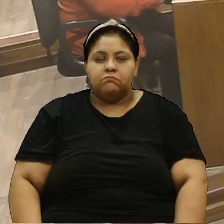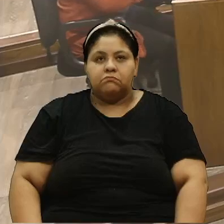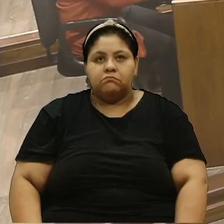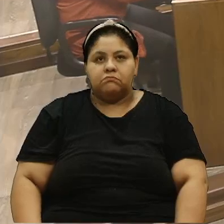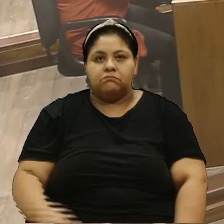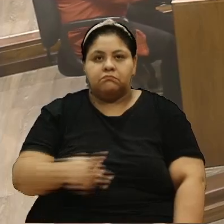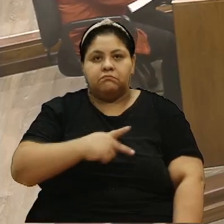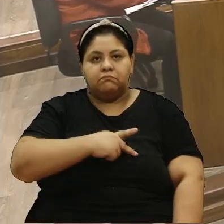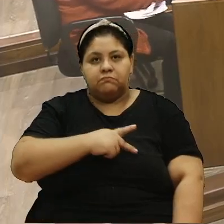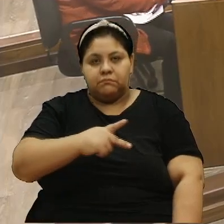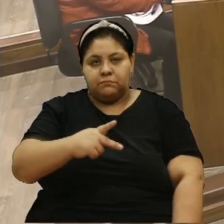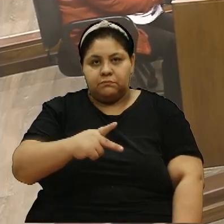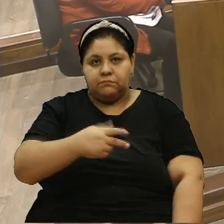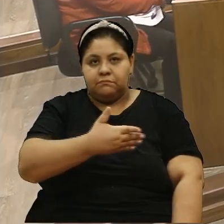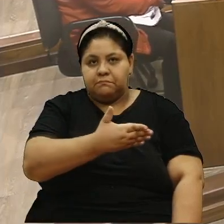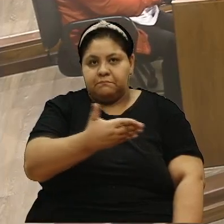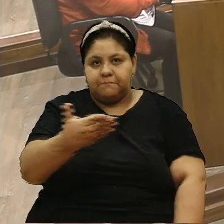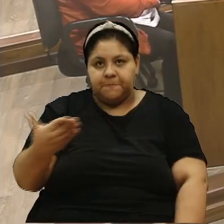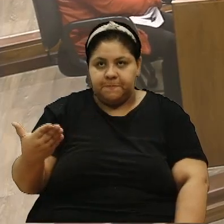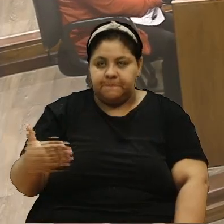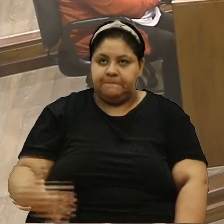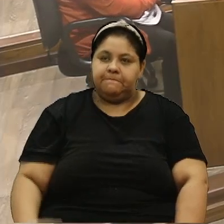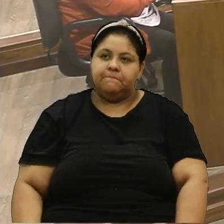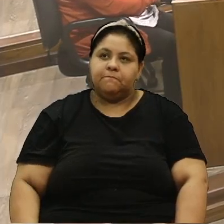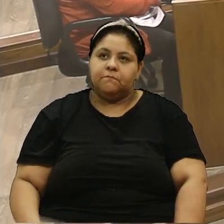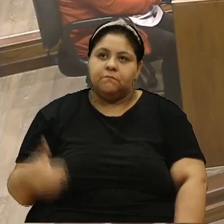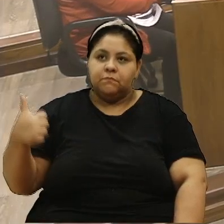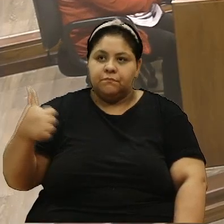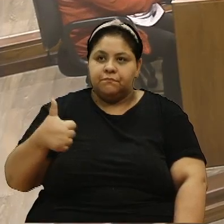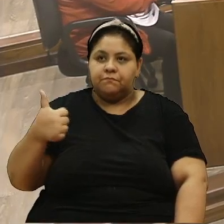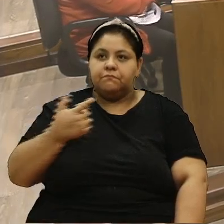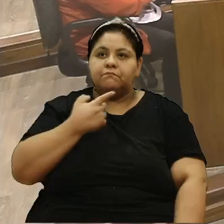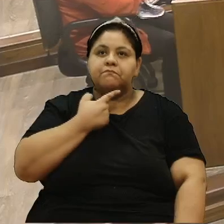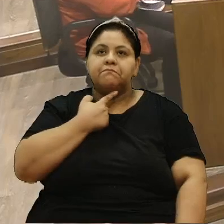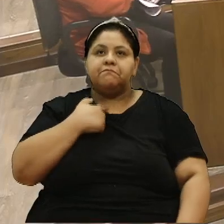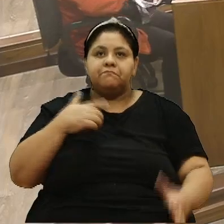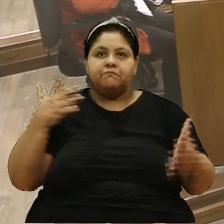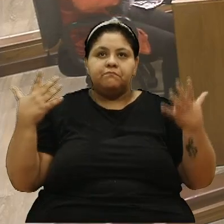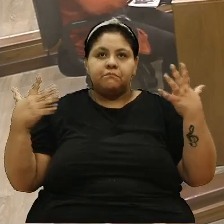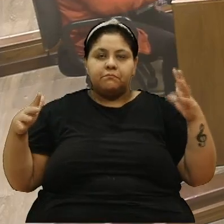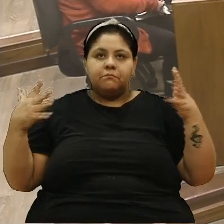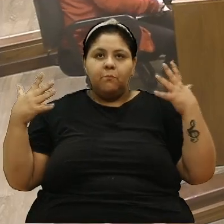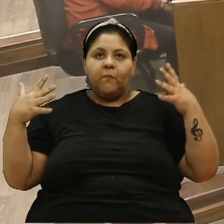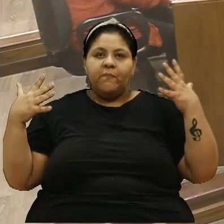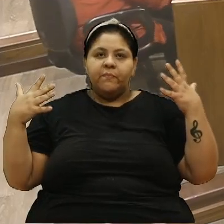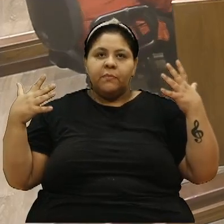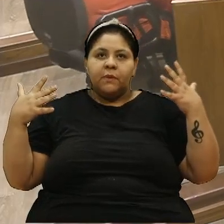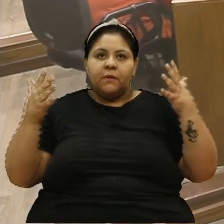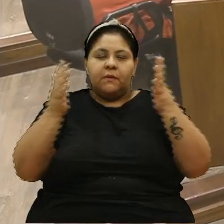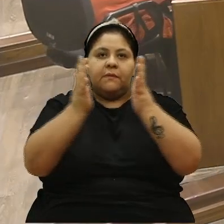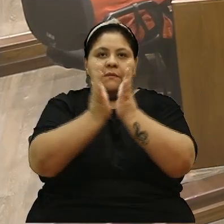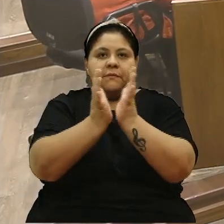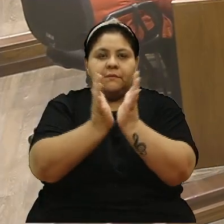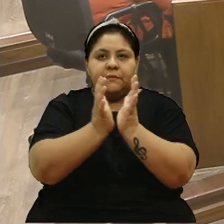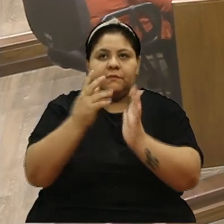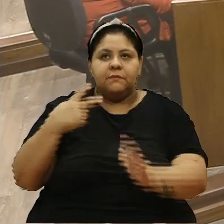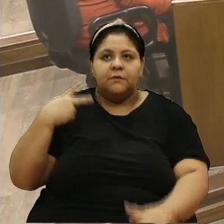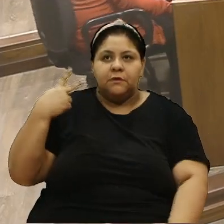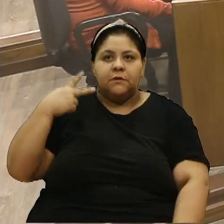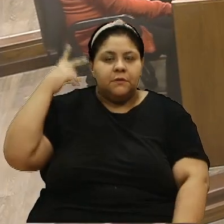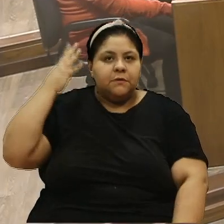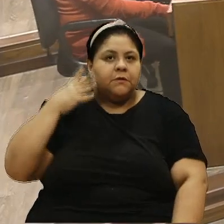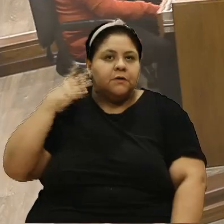Senhor presidente, nobres colegas, primeiramente eu gostaria de parabenizar minha colega, nobre vereadora Dani